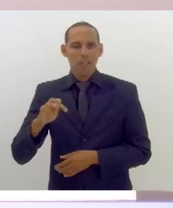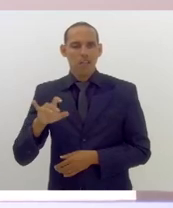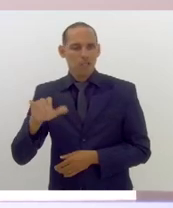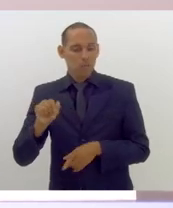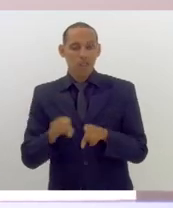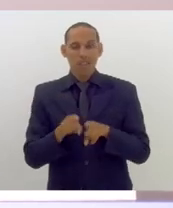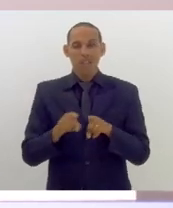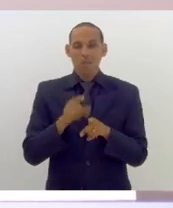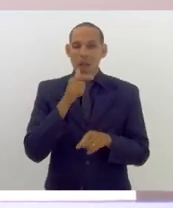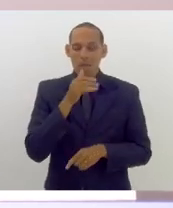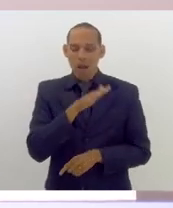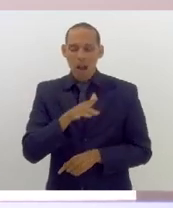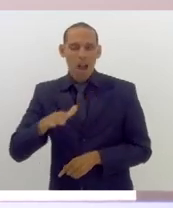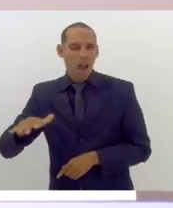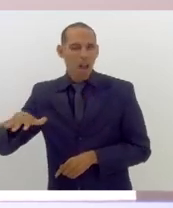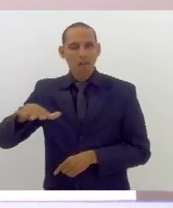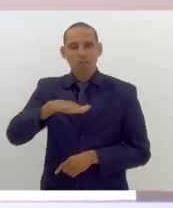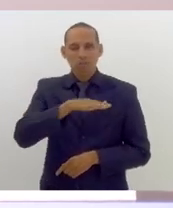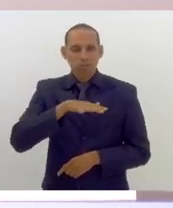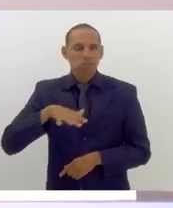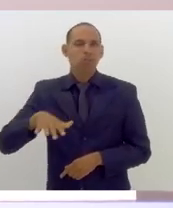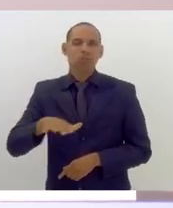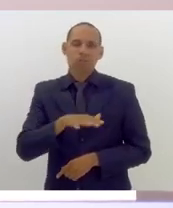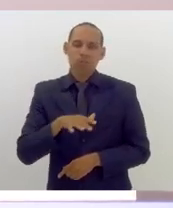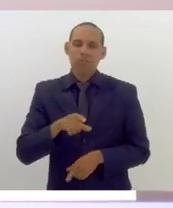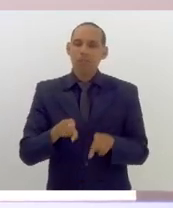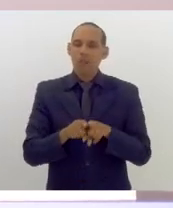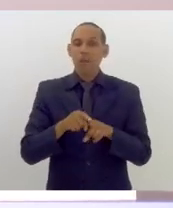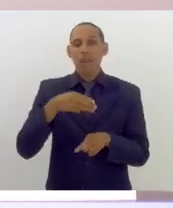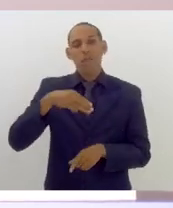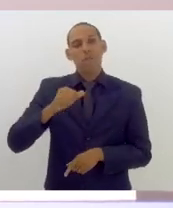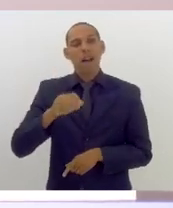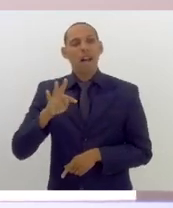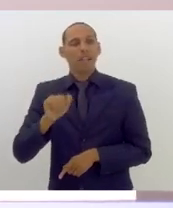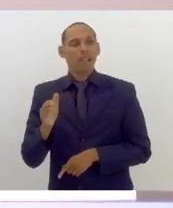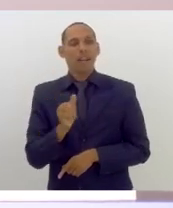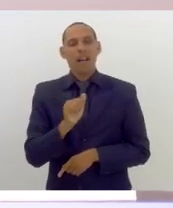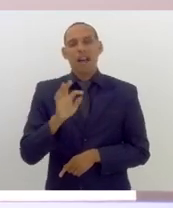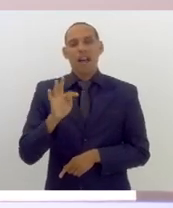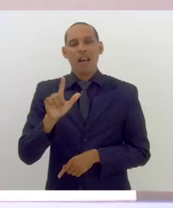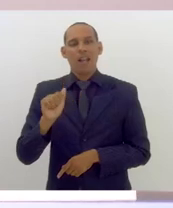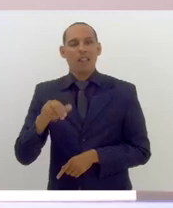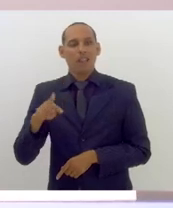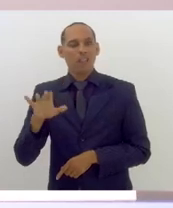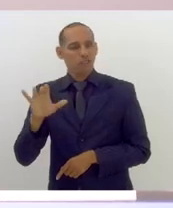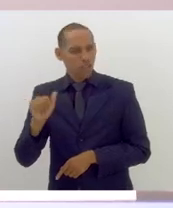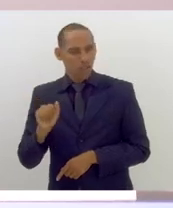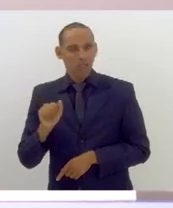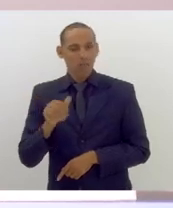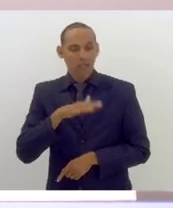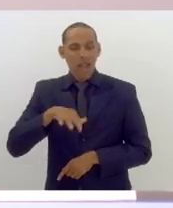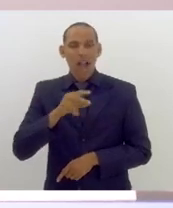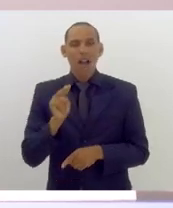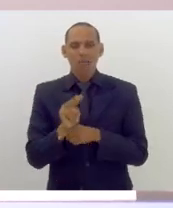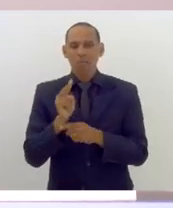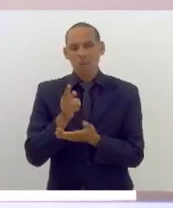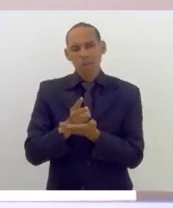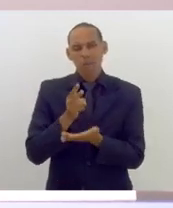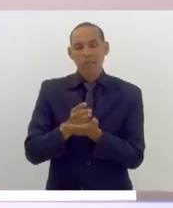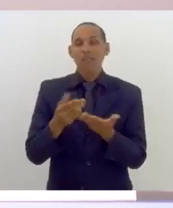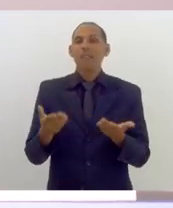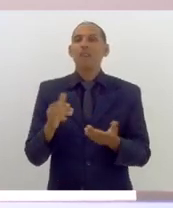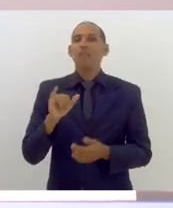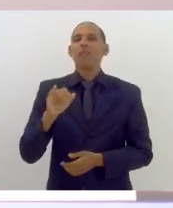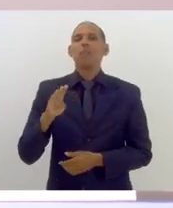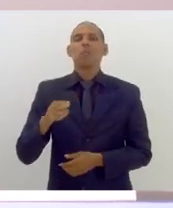territorial e a zona oeste Costeira além da Mata Atlântica incluindo as áreas de preservação permanente o licenciamento que competia o